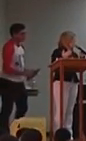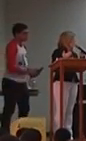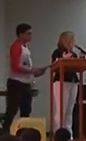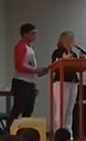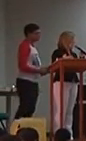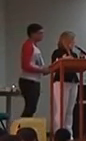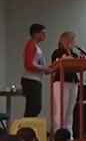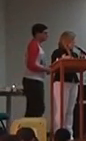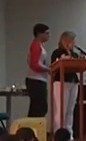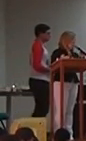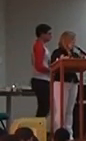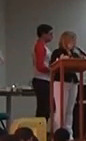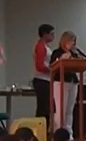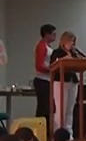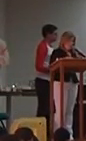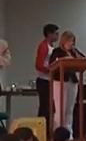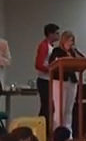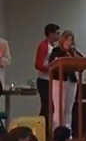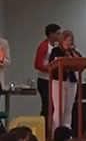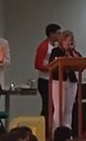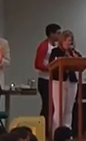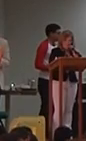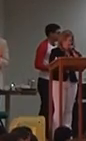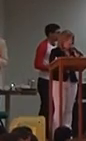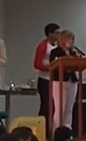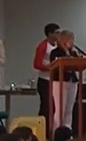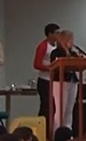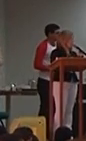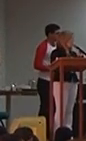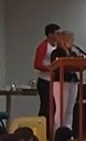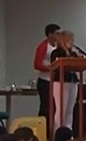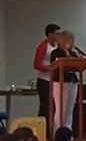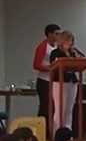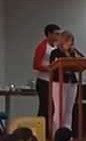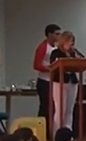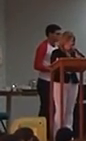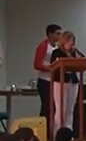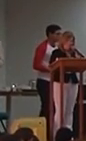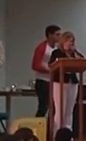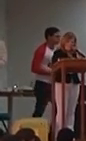Nem o professor Geraldo. Ah, sim.